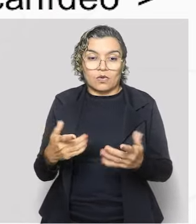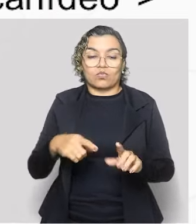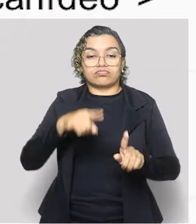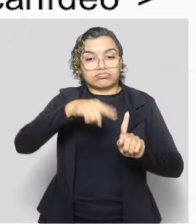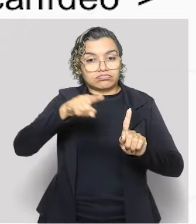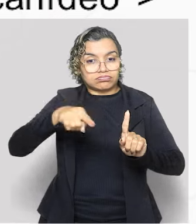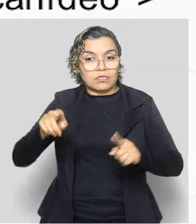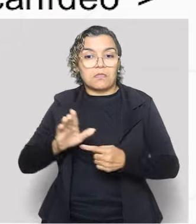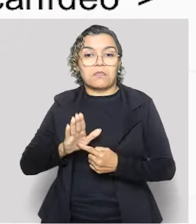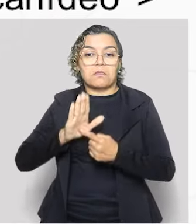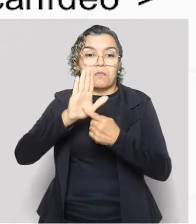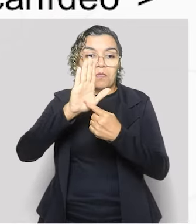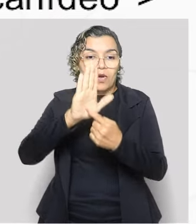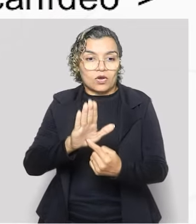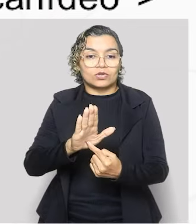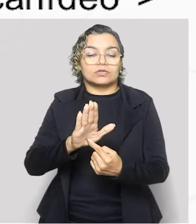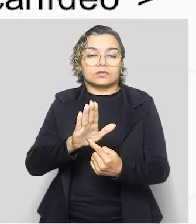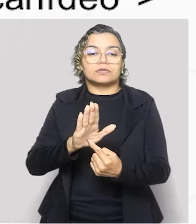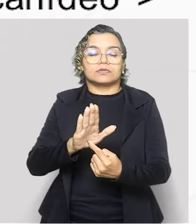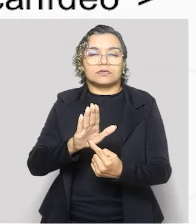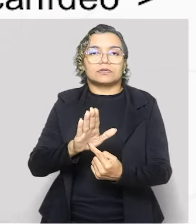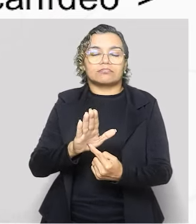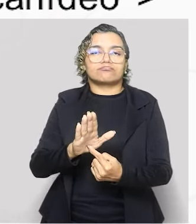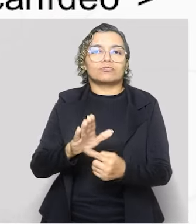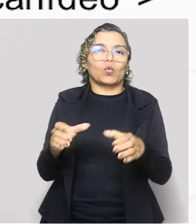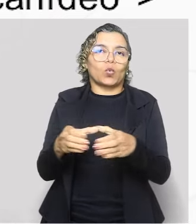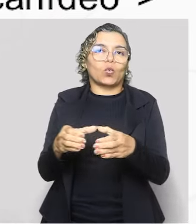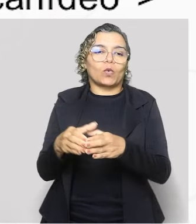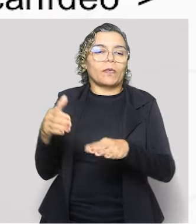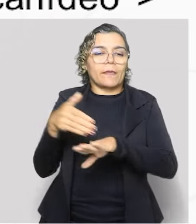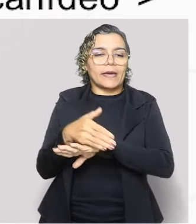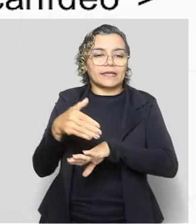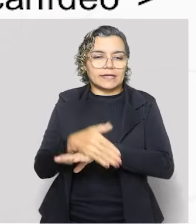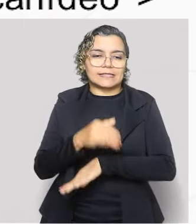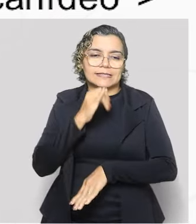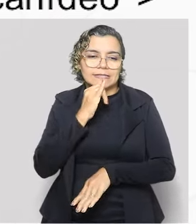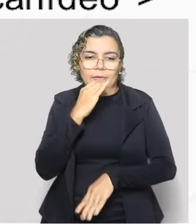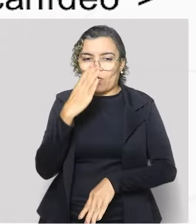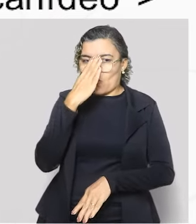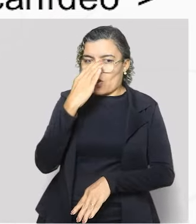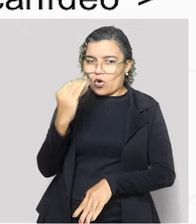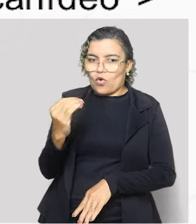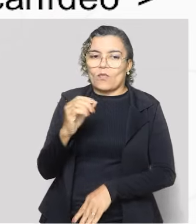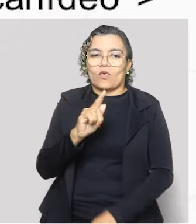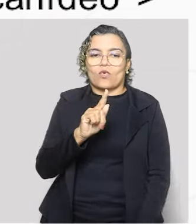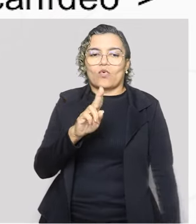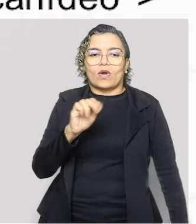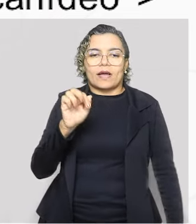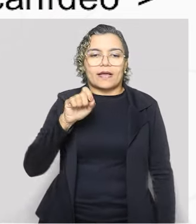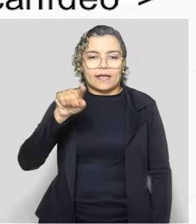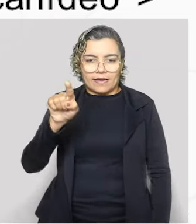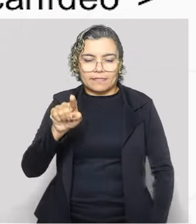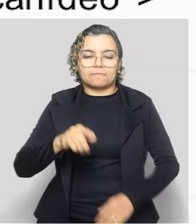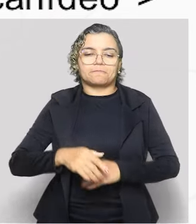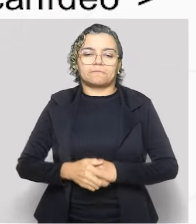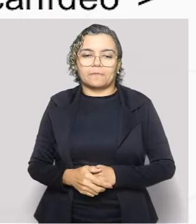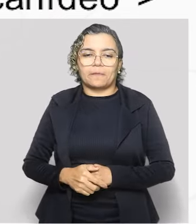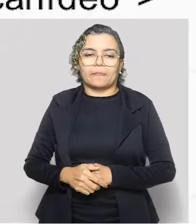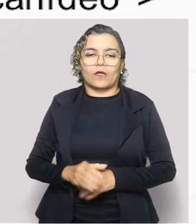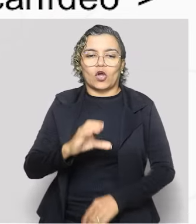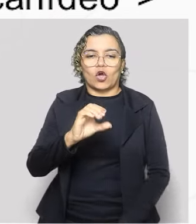a que pertencem Esses animais Então observa aí né o lobo garata tem o seguinte ele faz parte né do grupo dos cordados